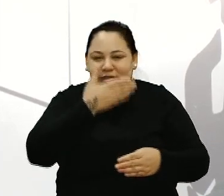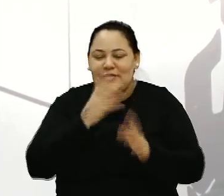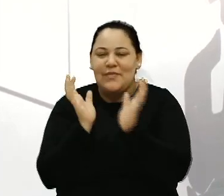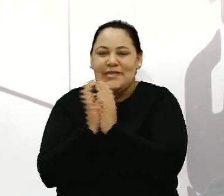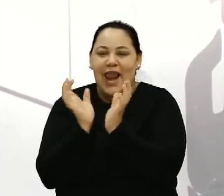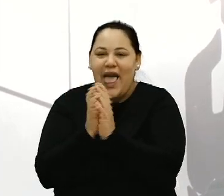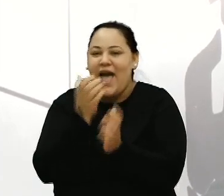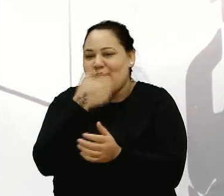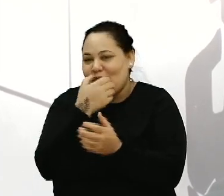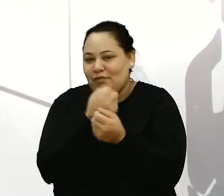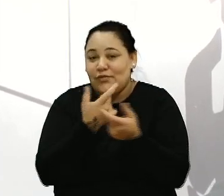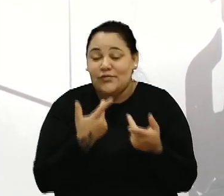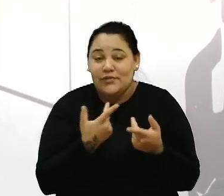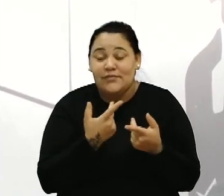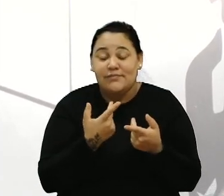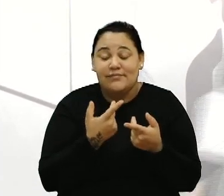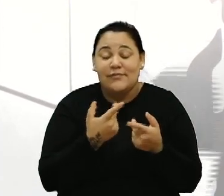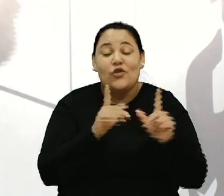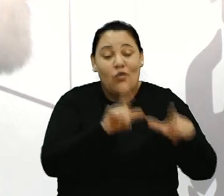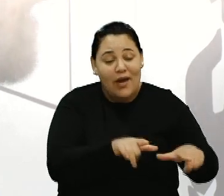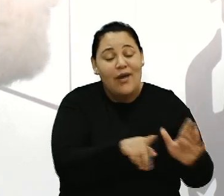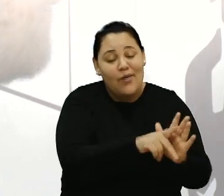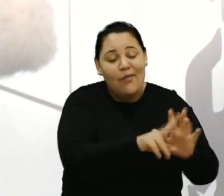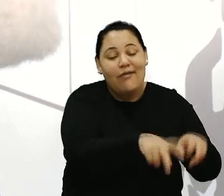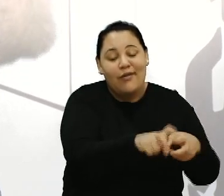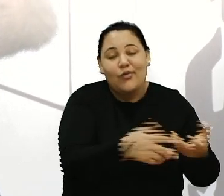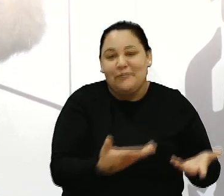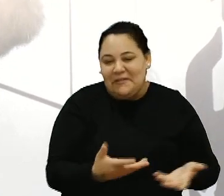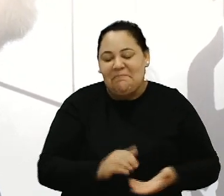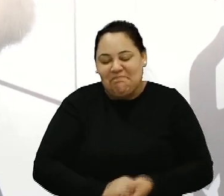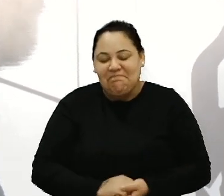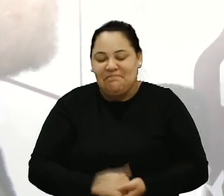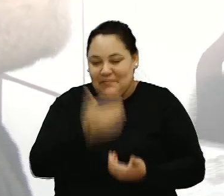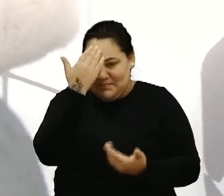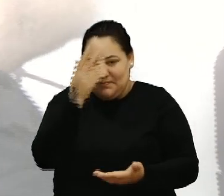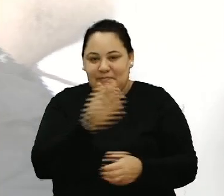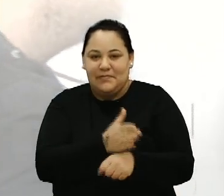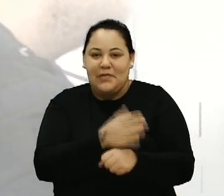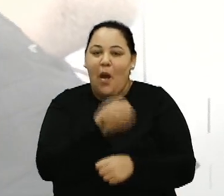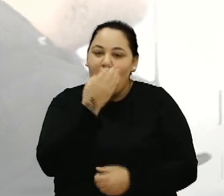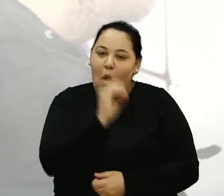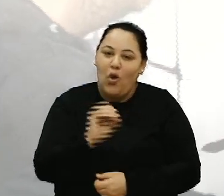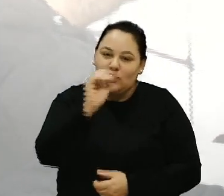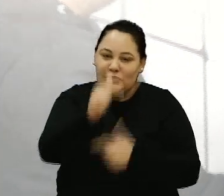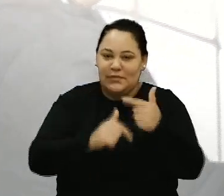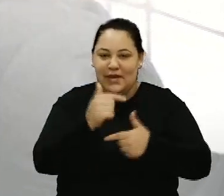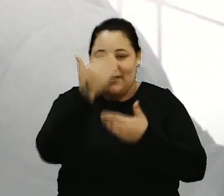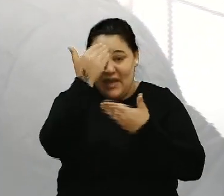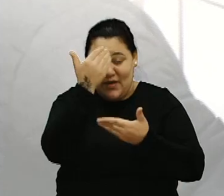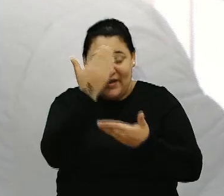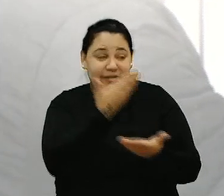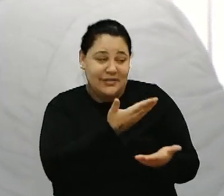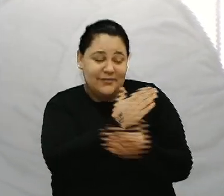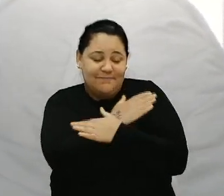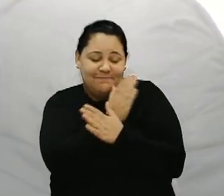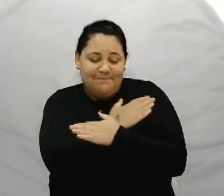verdura que vem da onde? Do agricultor. Vereador, obrigado pela participação, um bom trabalho. Eu que agradeço, um forte